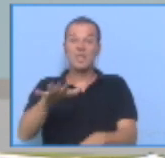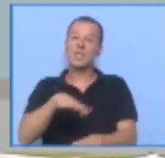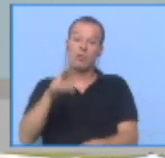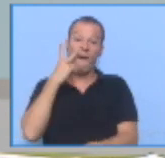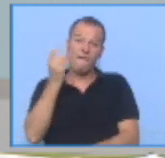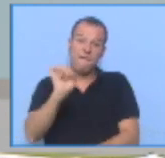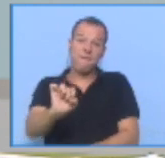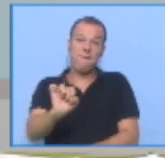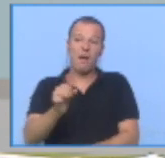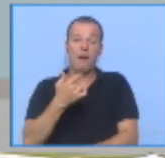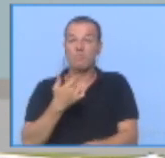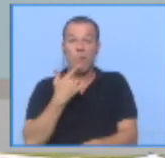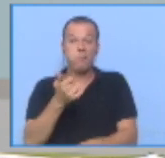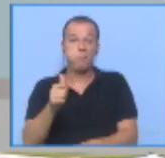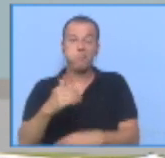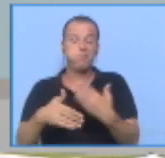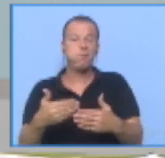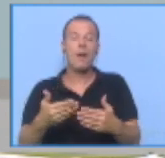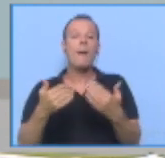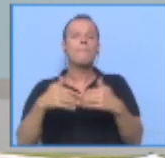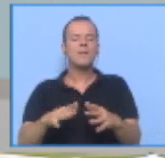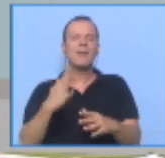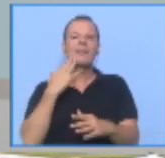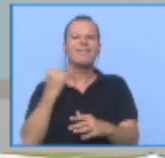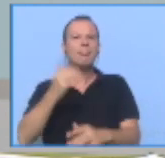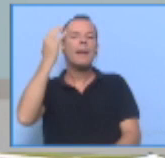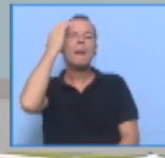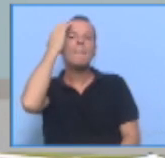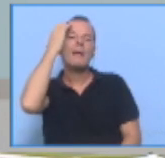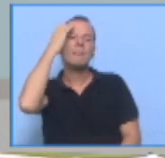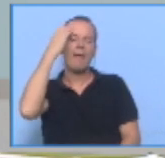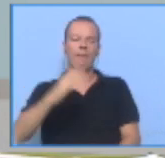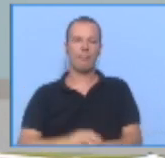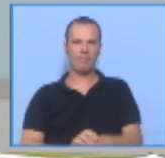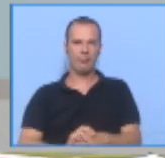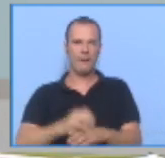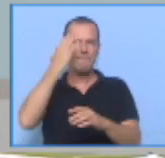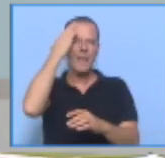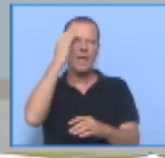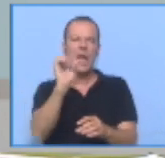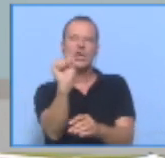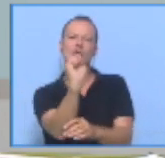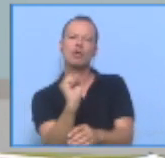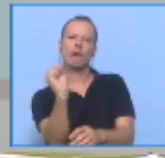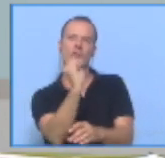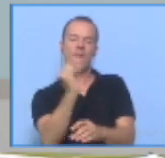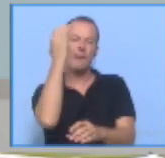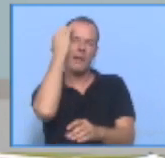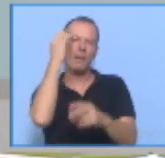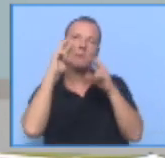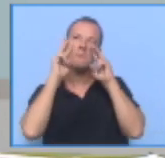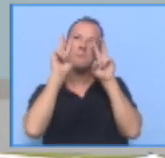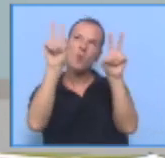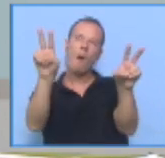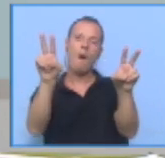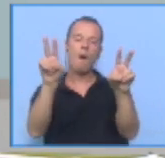estão não lhe permitem, mas então que façam esse percurso mental, essa geografia mental de ensaiar outros olhares e